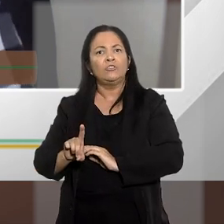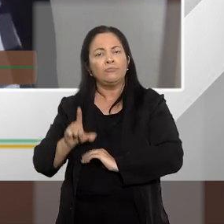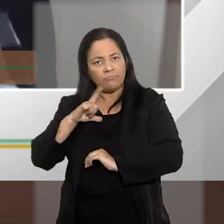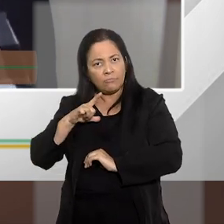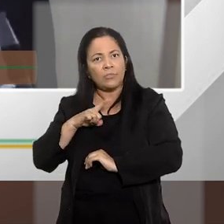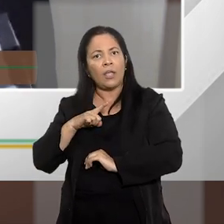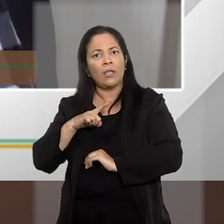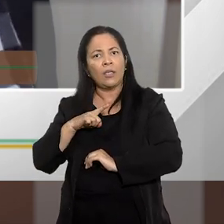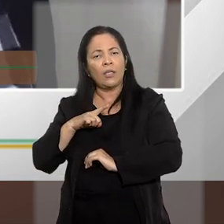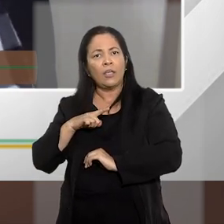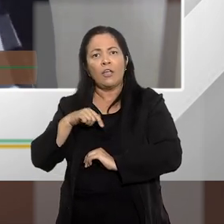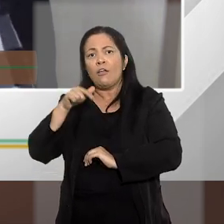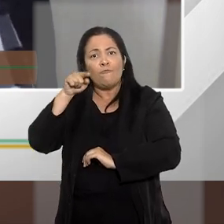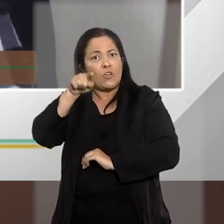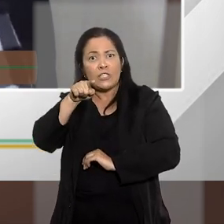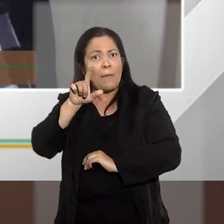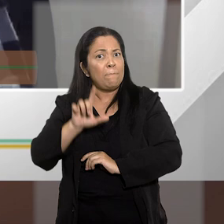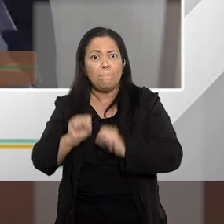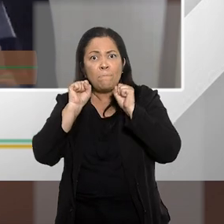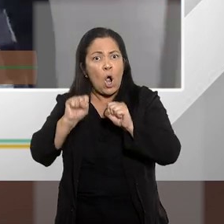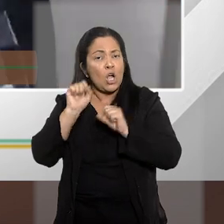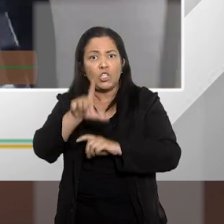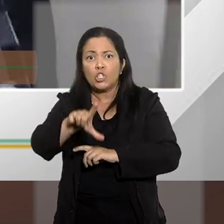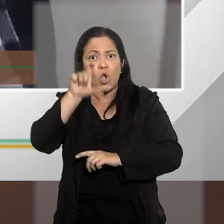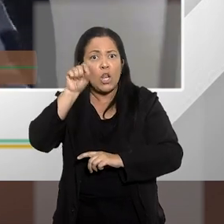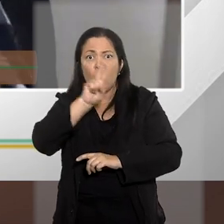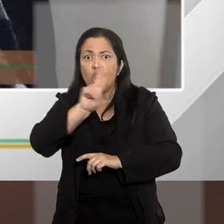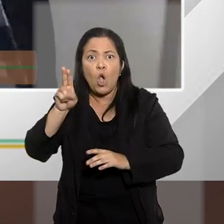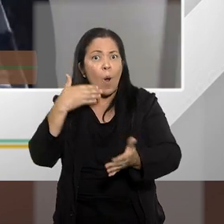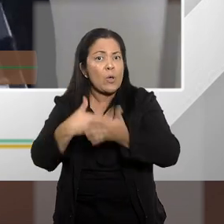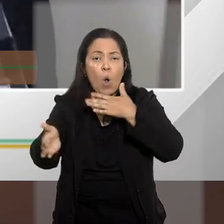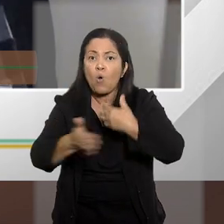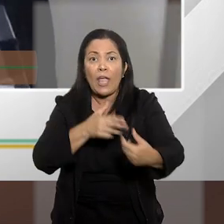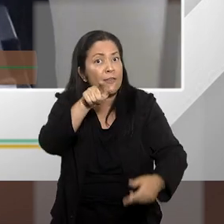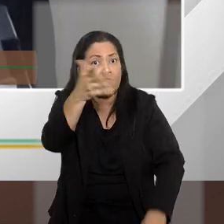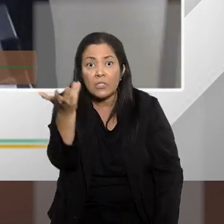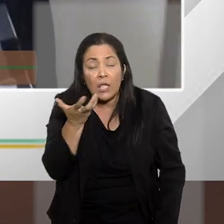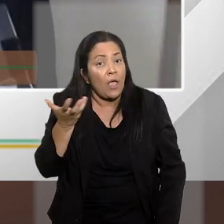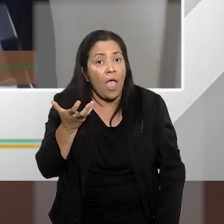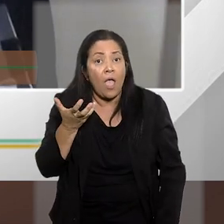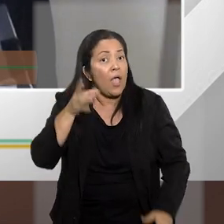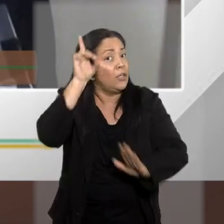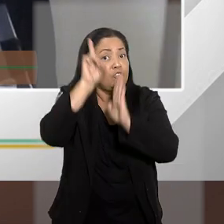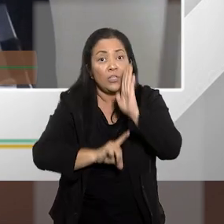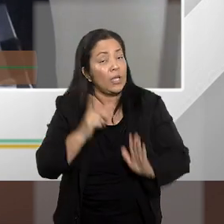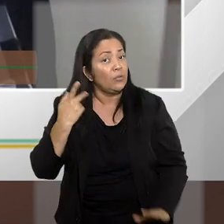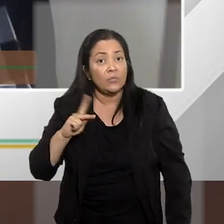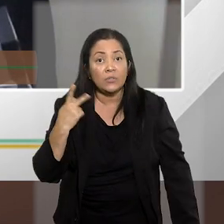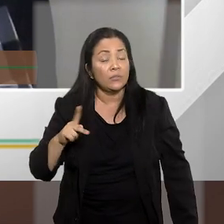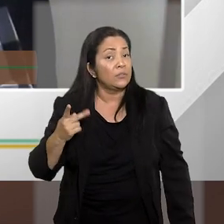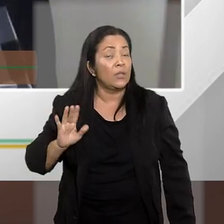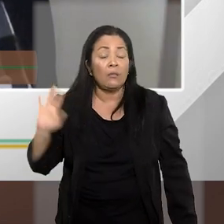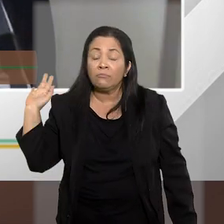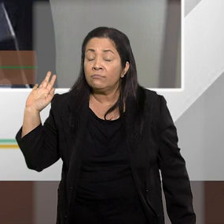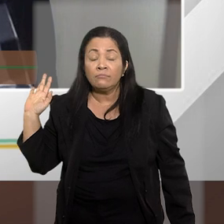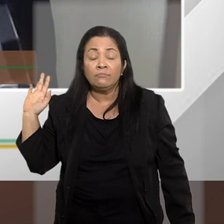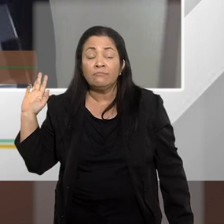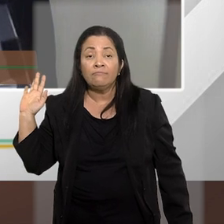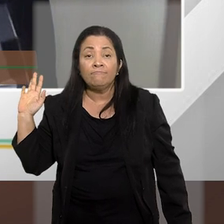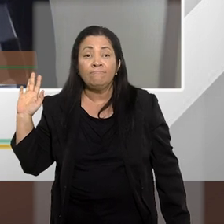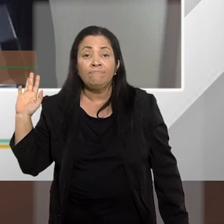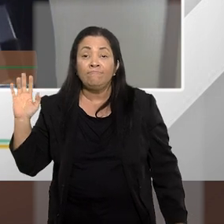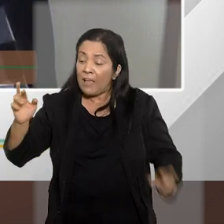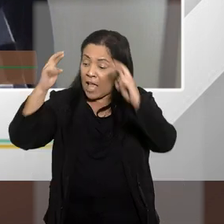você pode ser chamada da forma que você se reconhece, como você vê, como você quer ser reconhecida na sociedade. E isso é